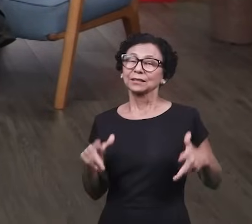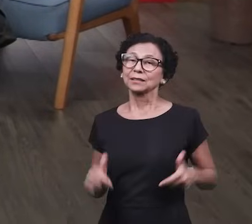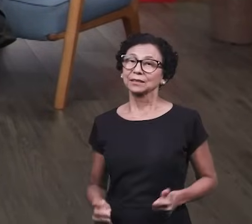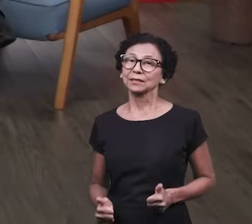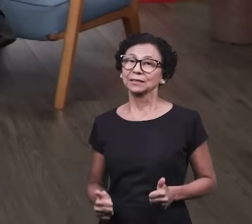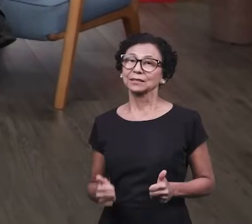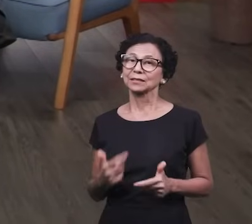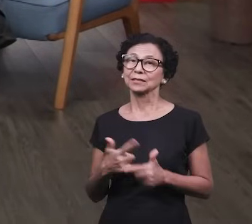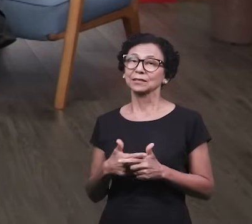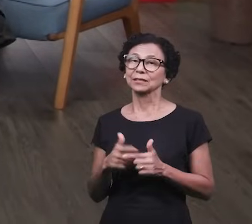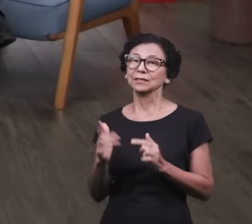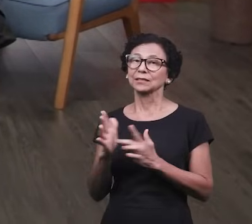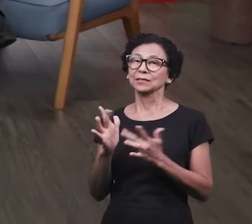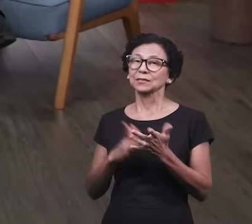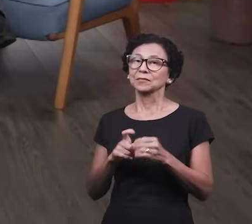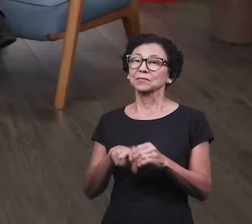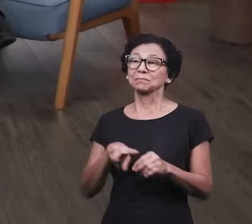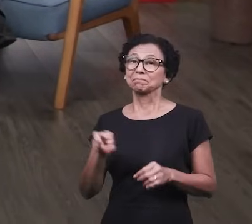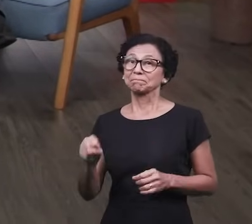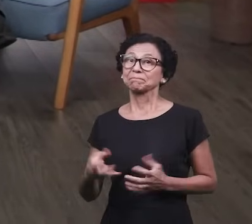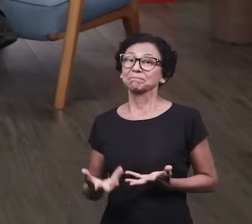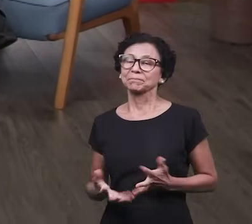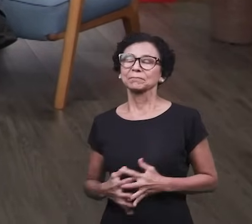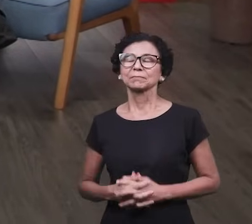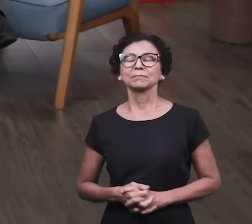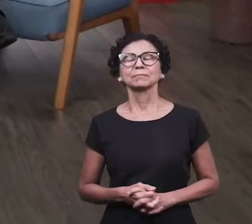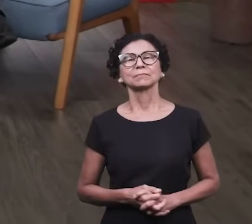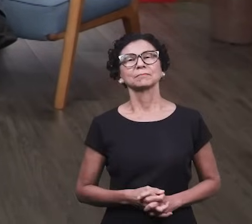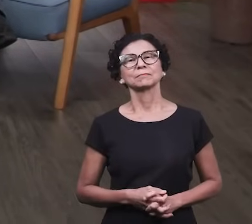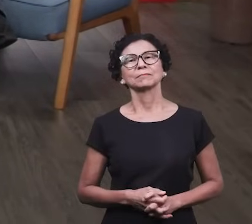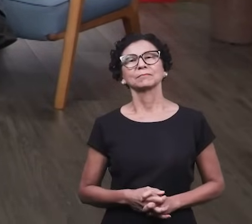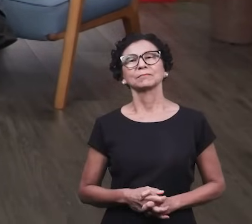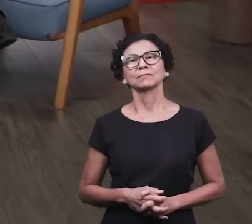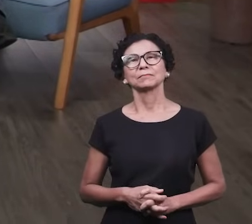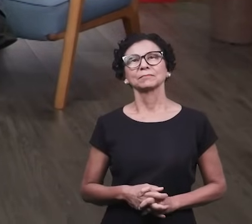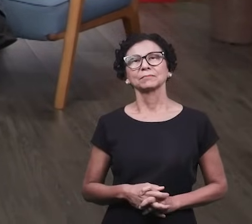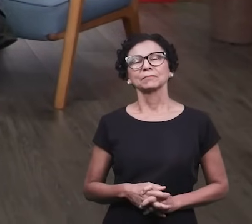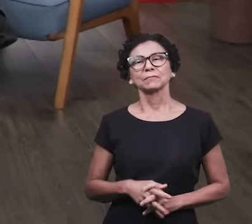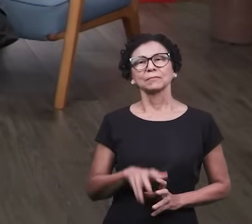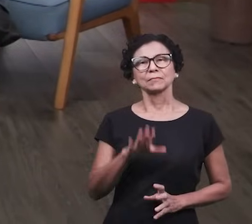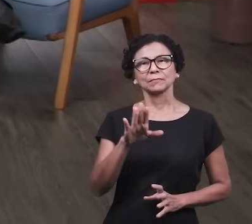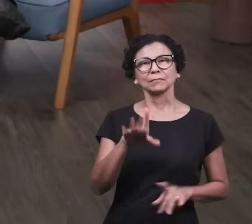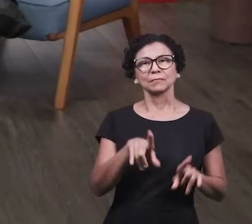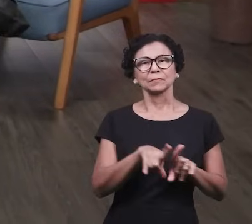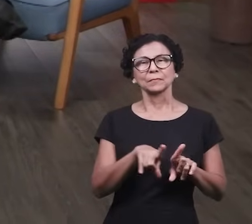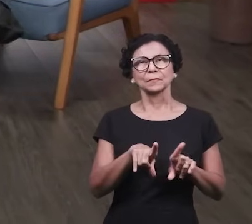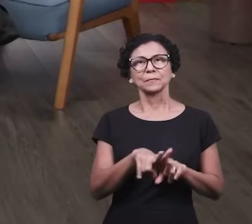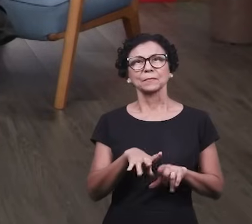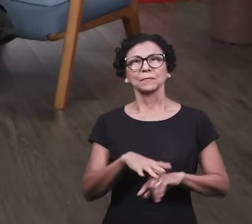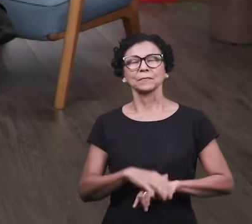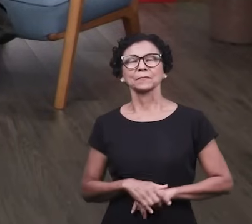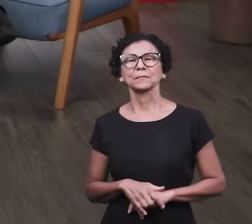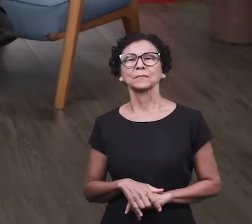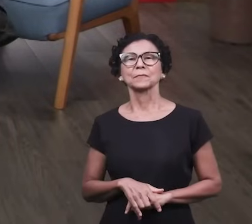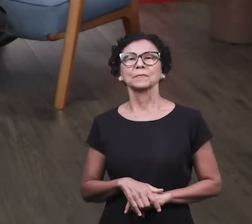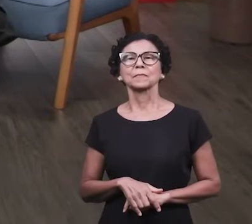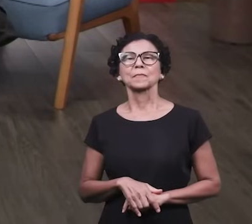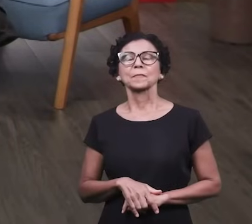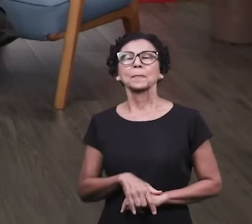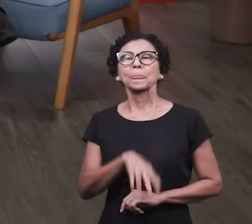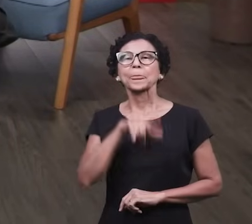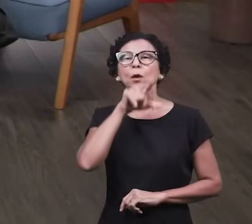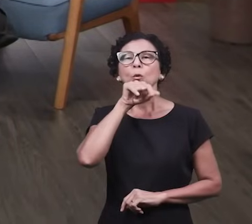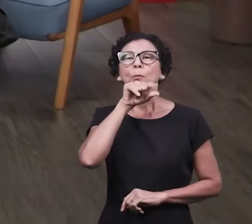na sequência, que é a eternidade com Deus no sol da justiça. Então essa é a nossa experiência. Só uma questão: ouve-se a voz